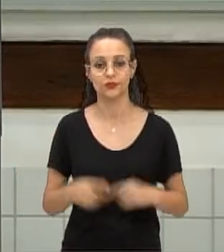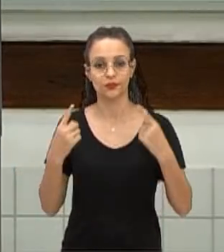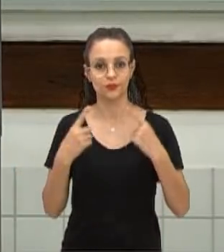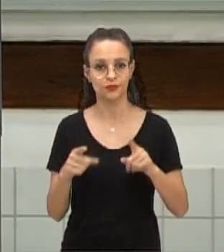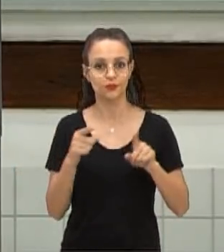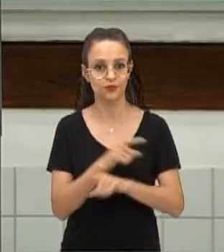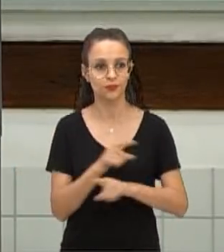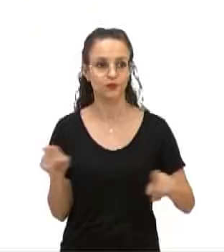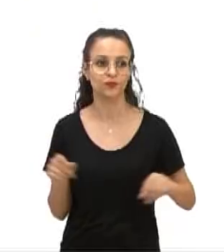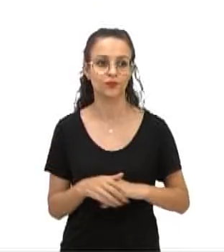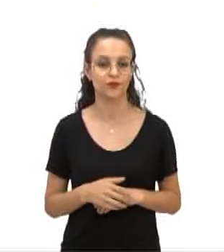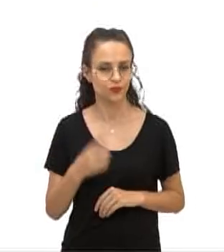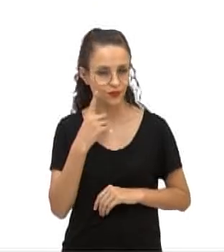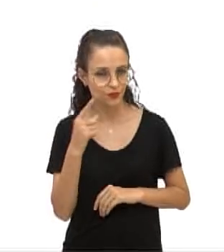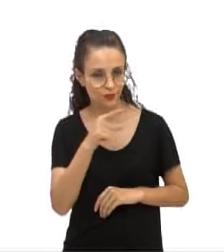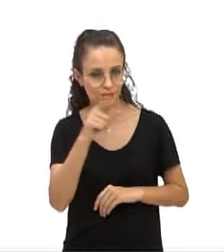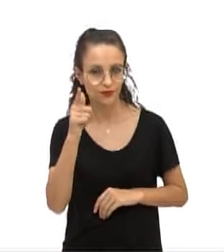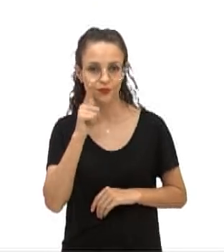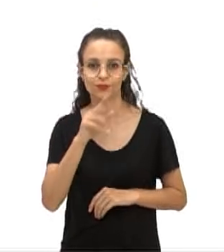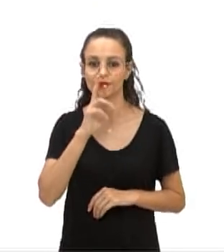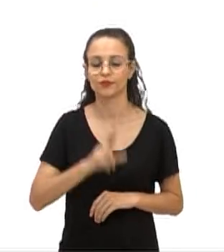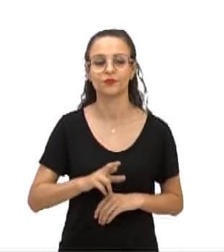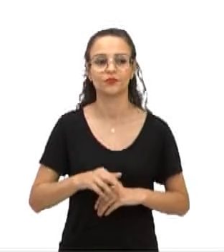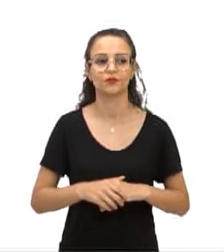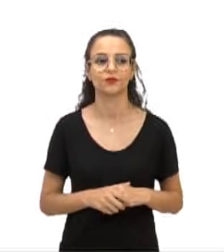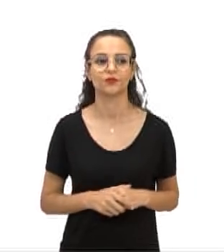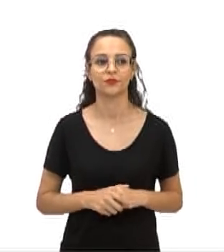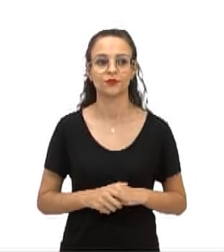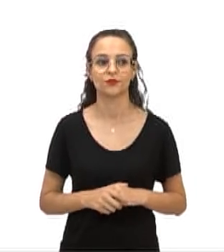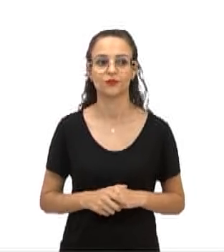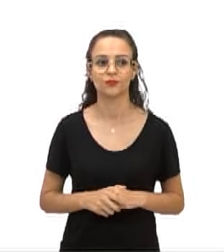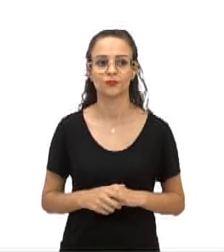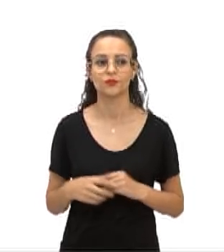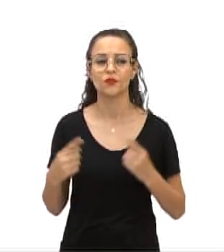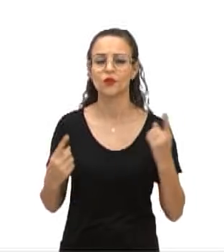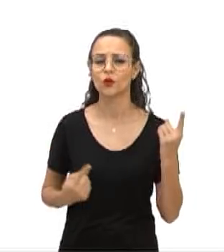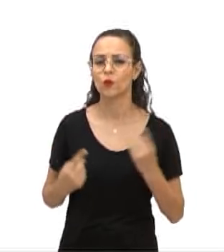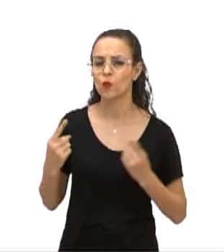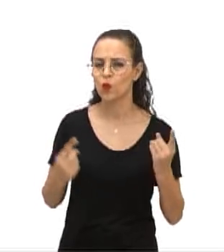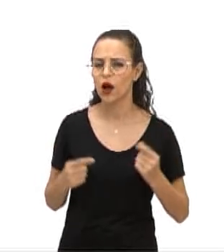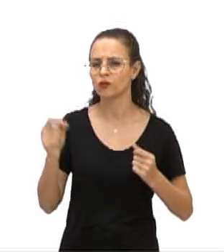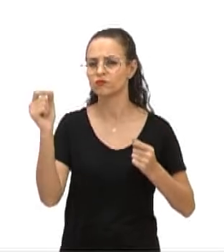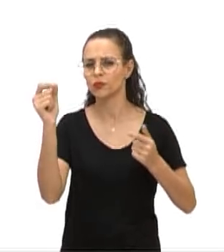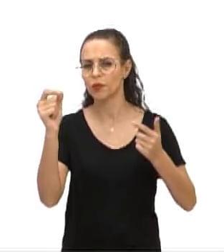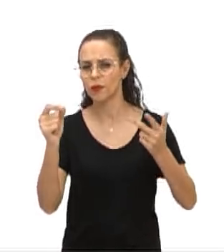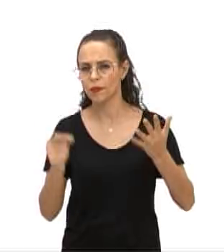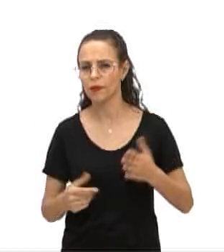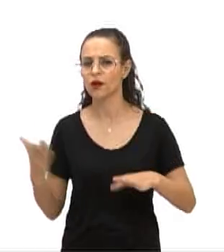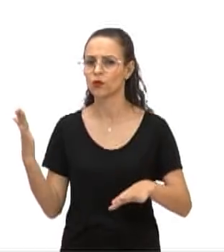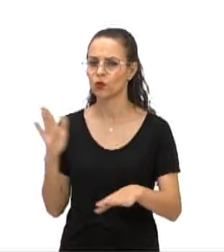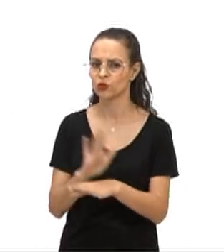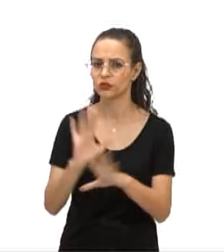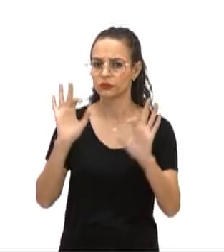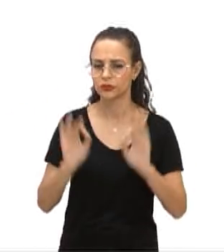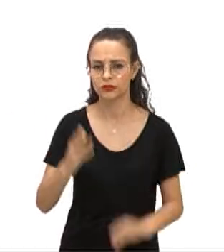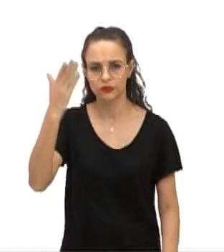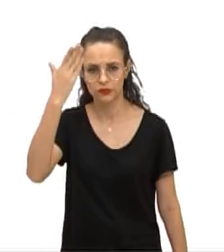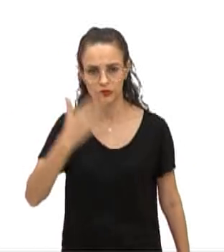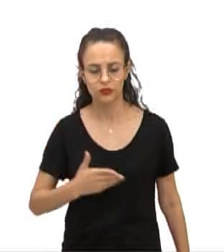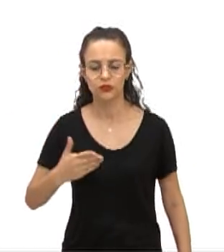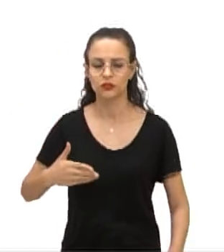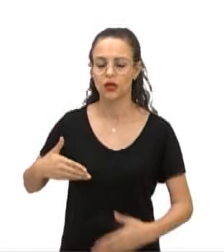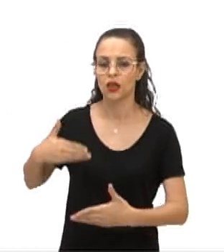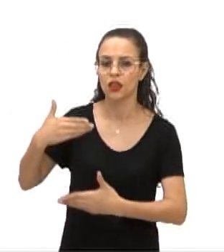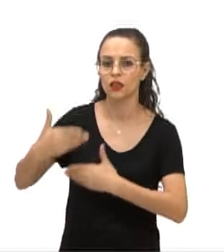desafio. Vamos ver se vocês conseguem responder. Qual desses fatores contribuem para as evidências da evolução